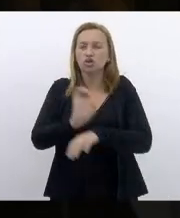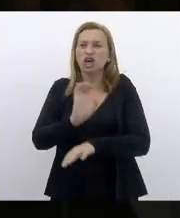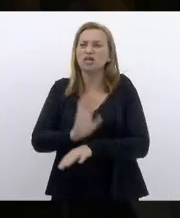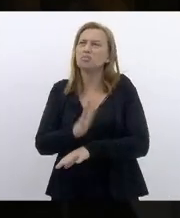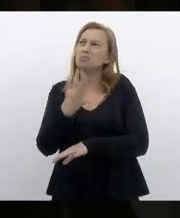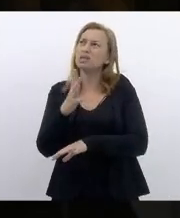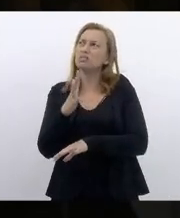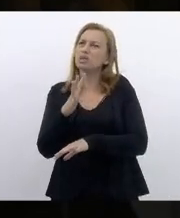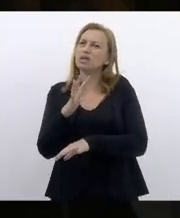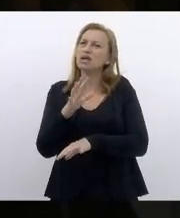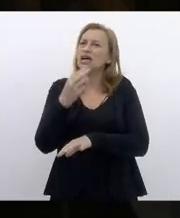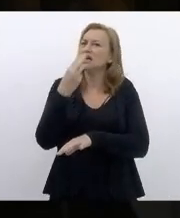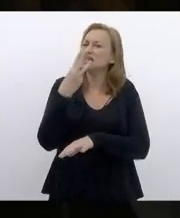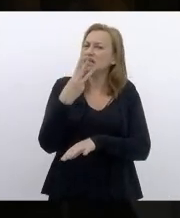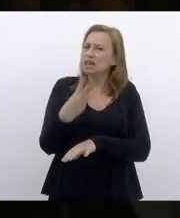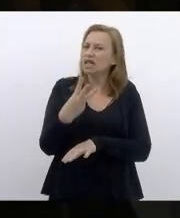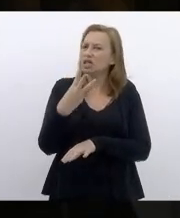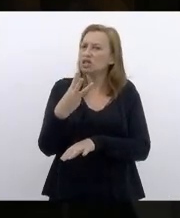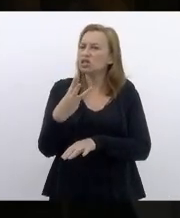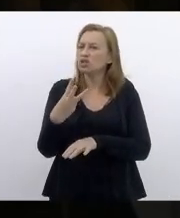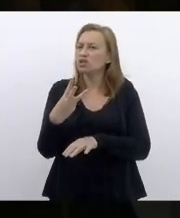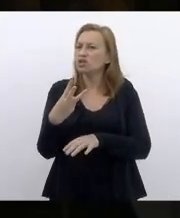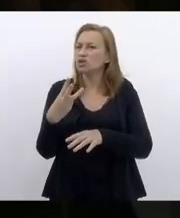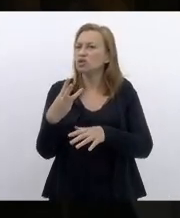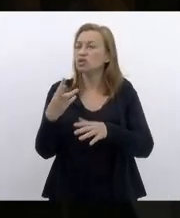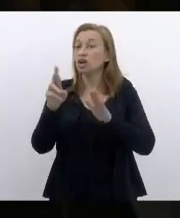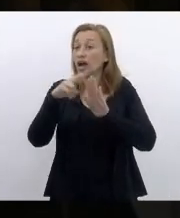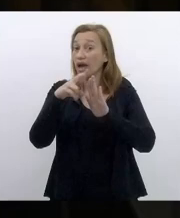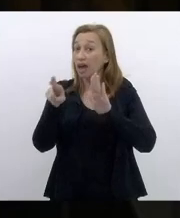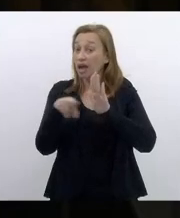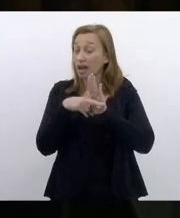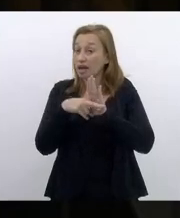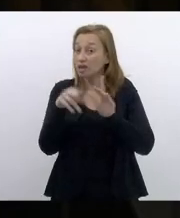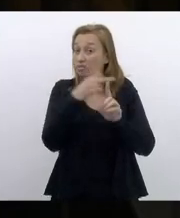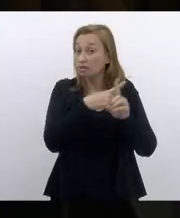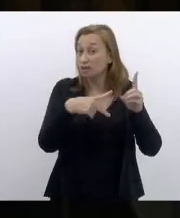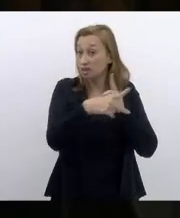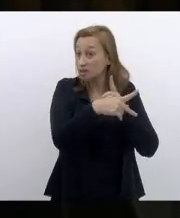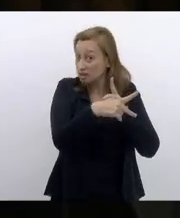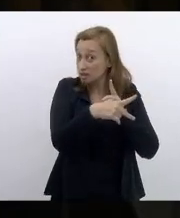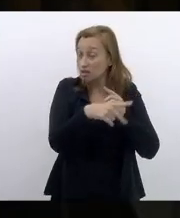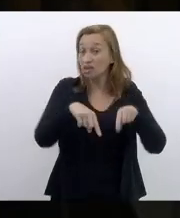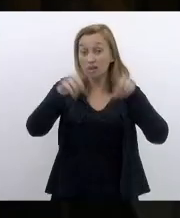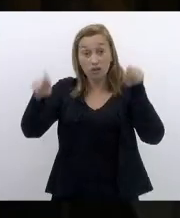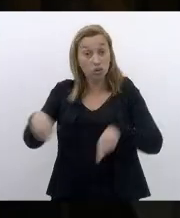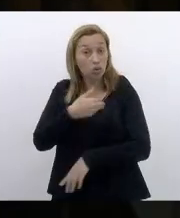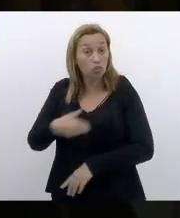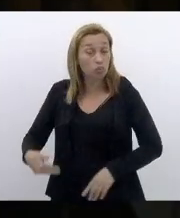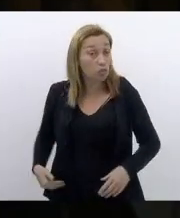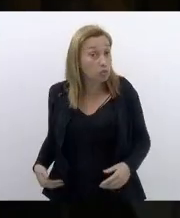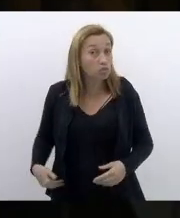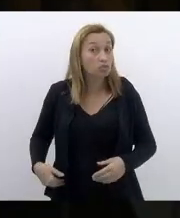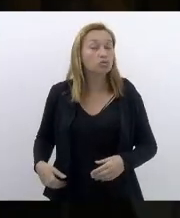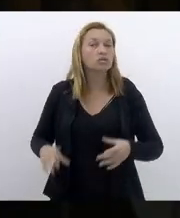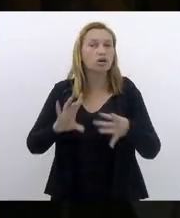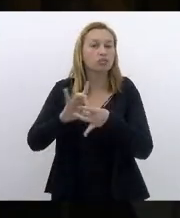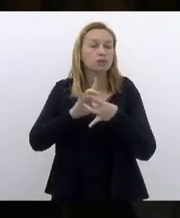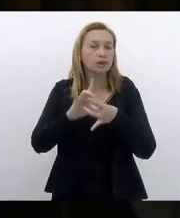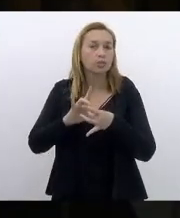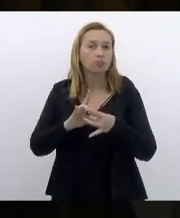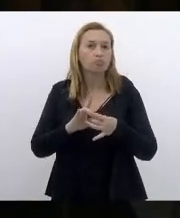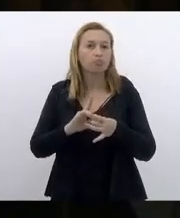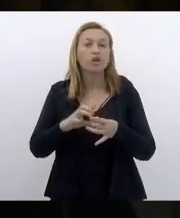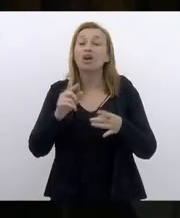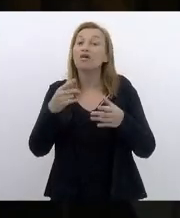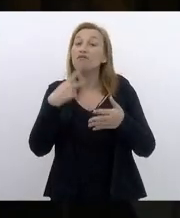menos 3 das seguintes regras previdenciárias aplicadas aos servidores públicos civis da União. Então, aqui